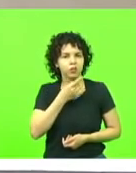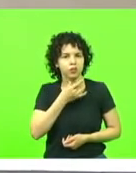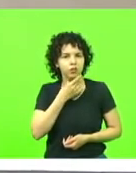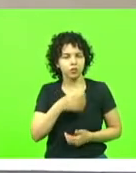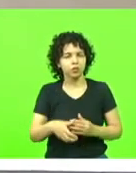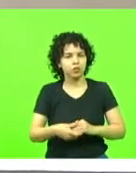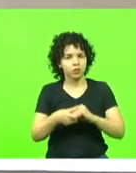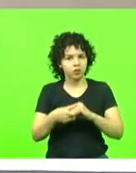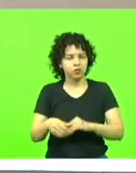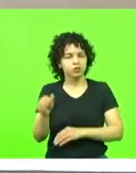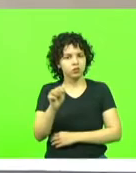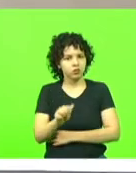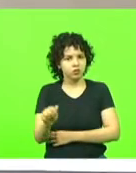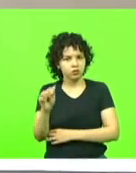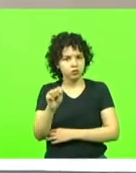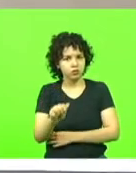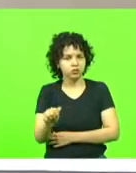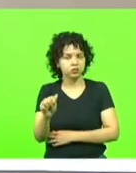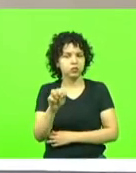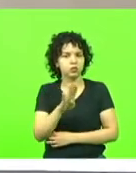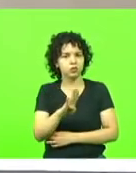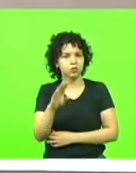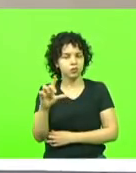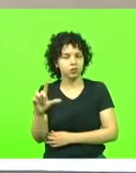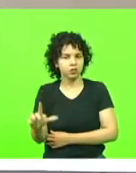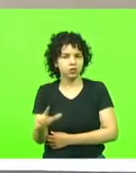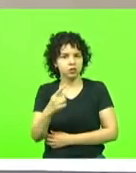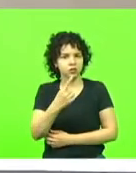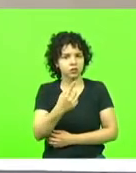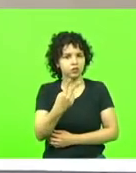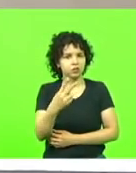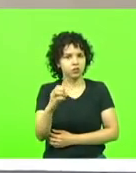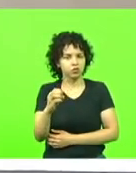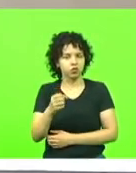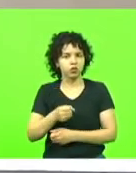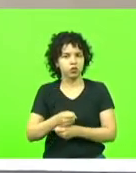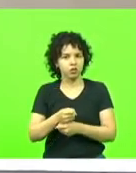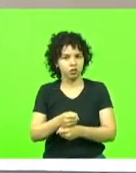Empresarial de Blumenau pelos seus 120 anos de história.